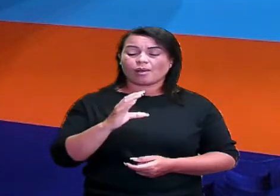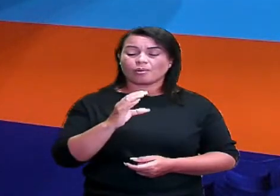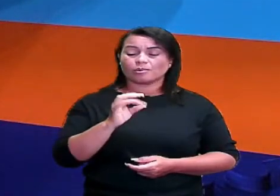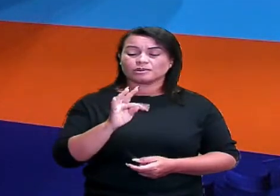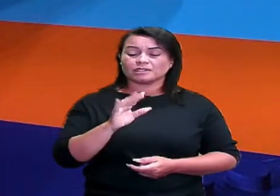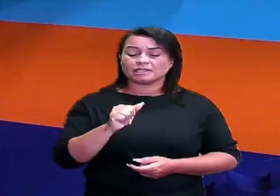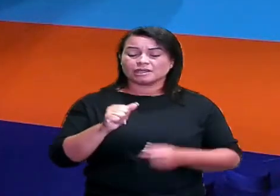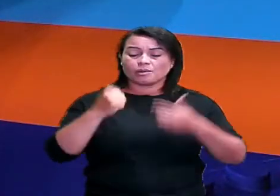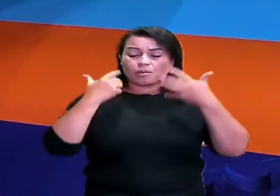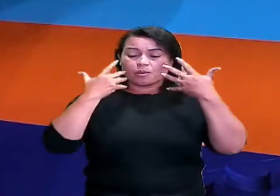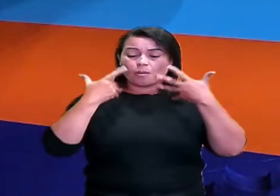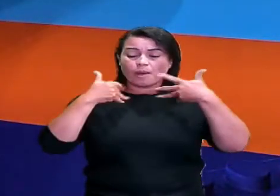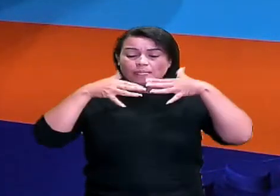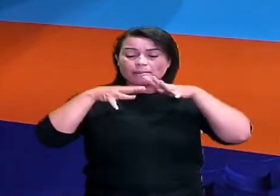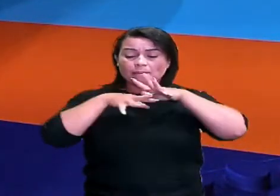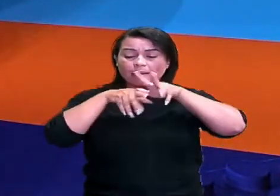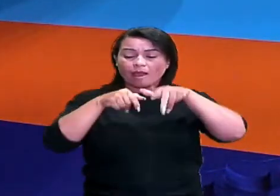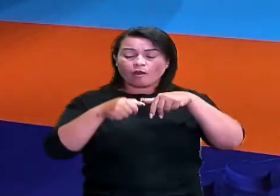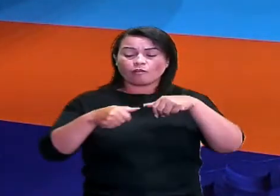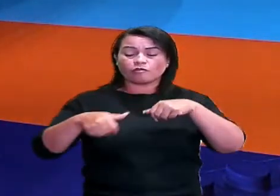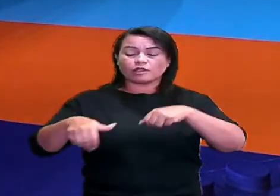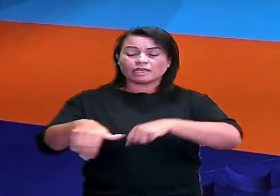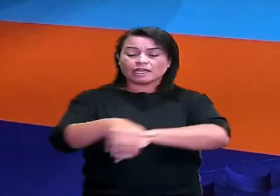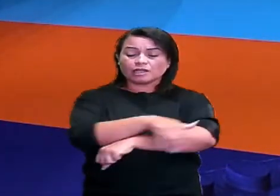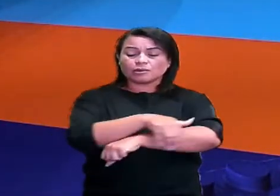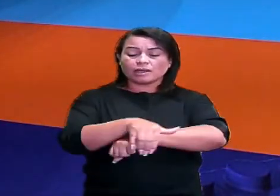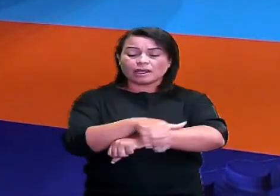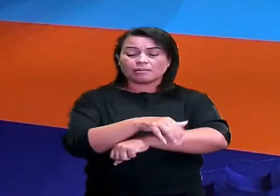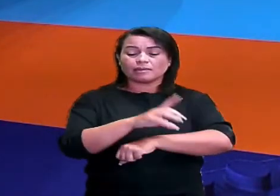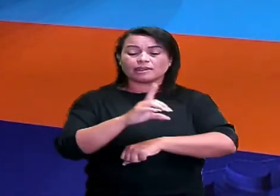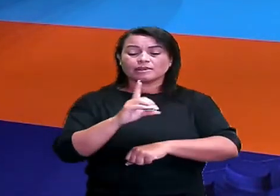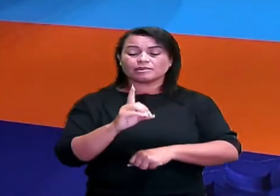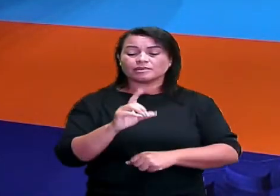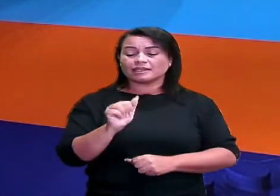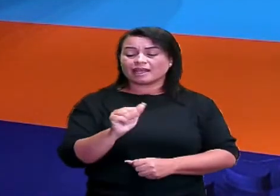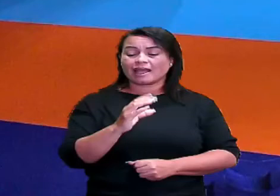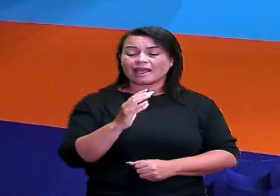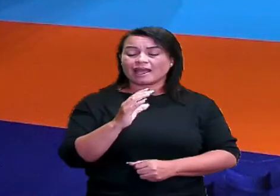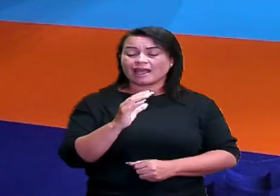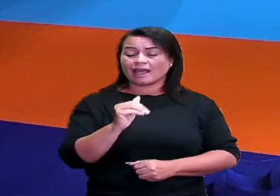Fica no caminho da casa.